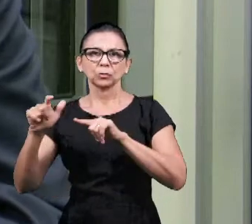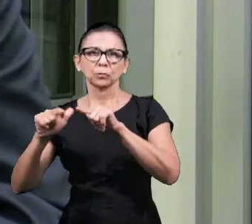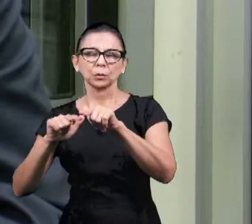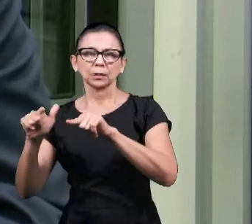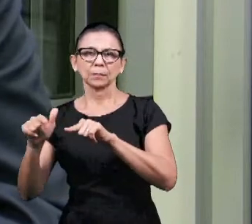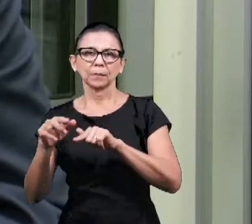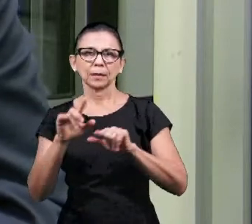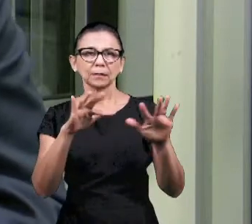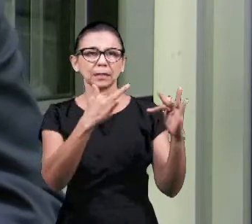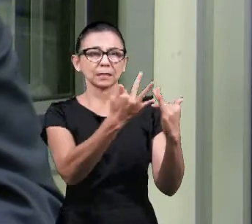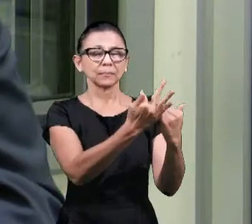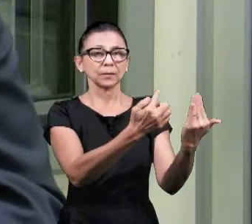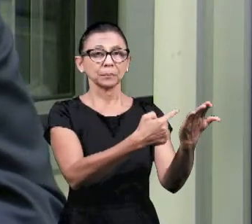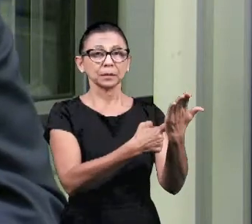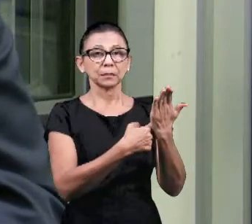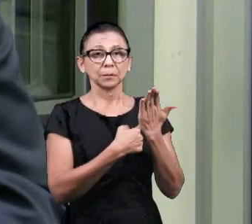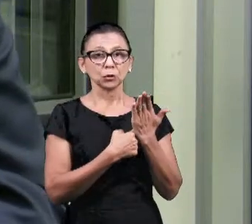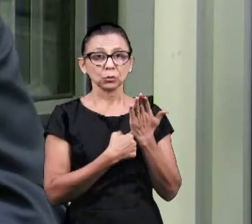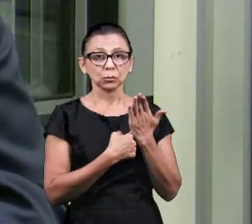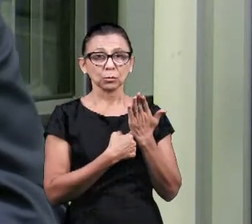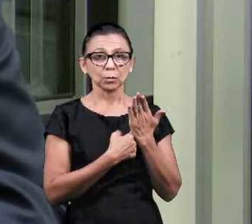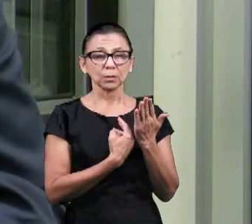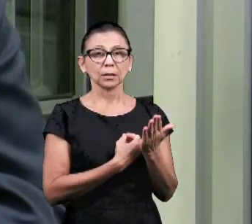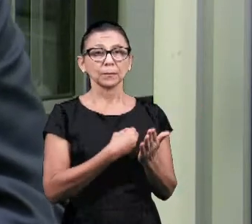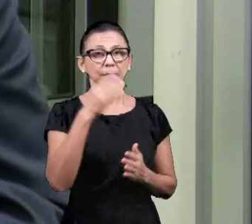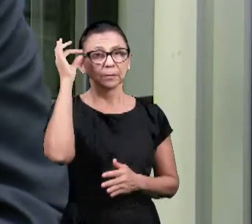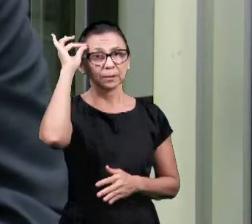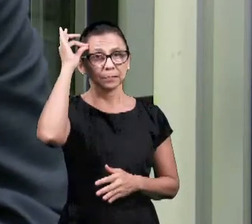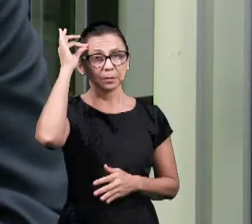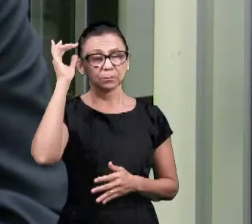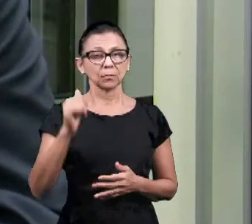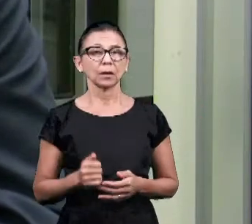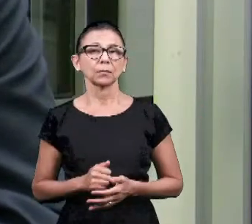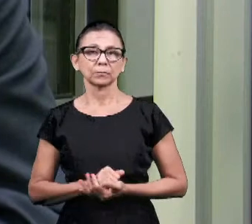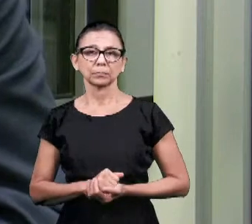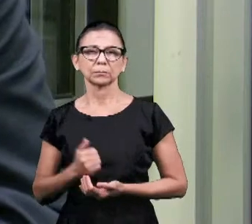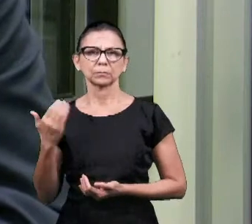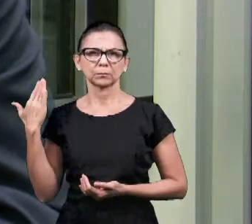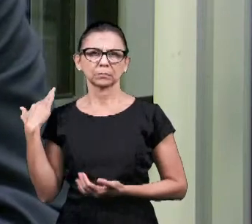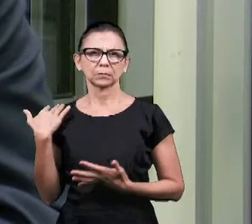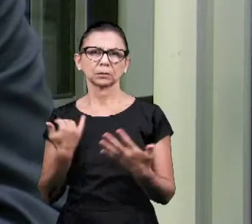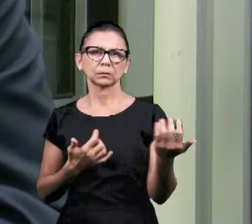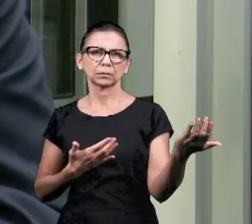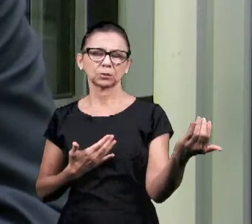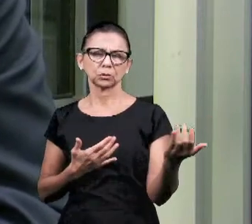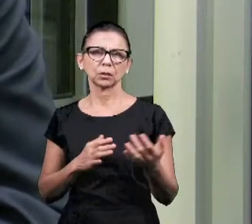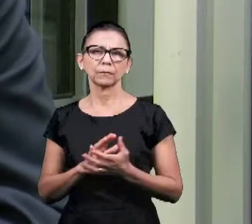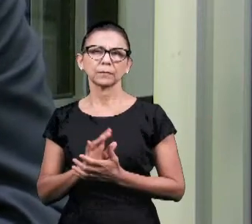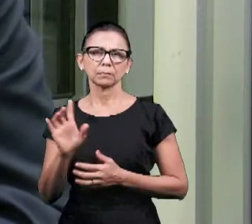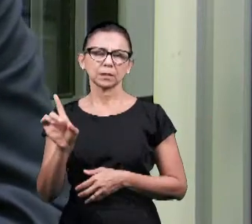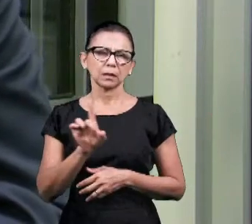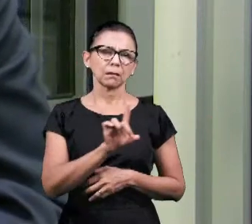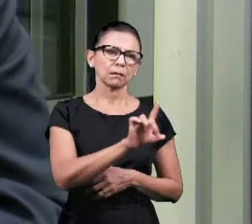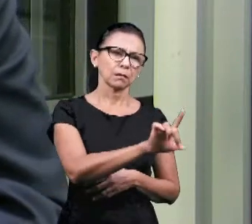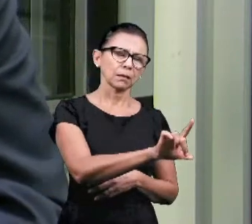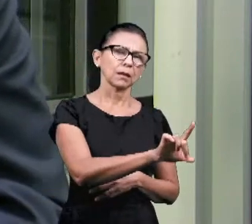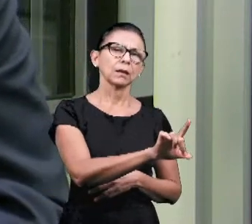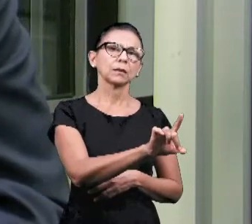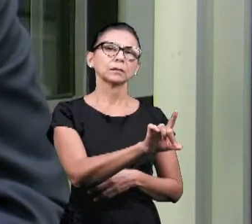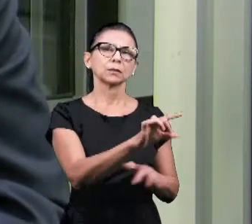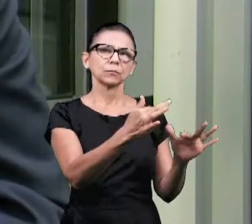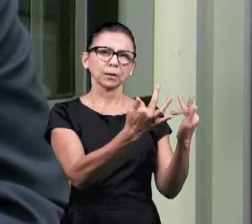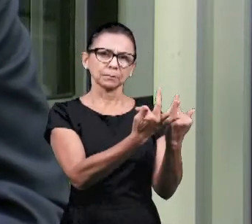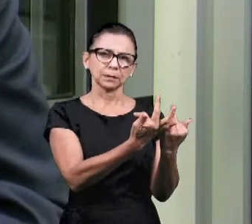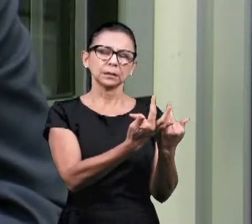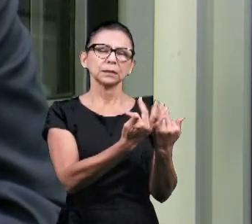crescimento espiritual, na minha época de jovem. A gente sempre estava lá orando na casa daqueles irmãos,